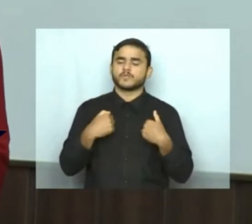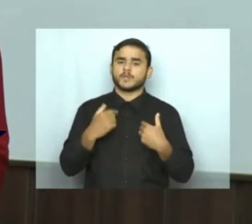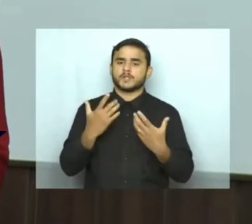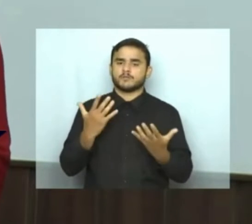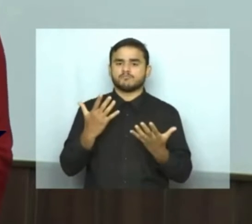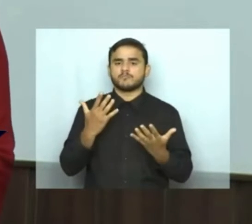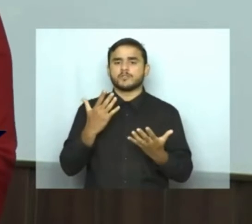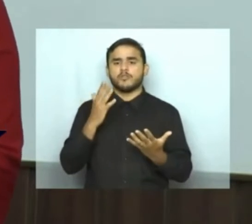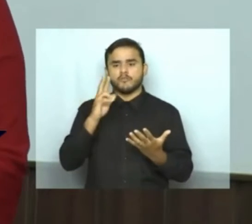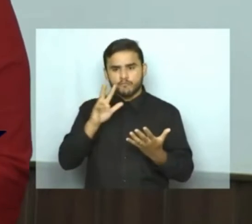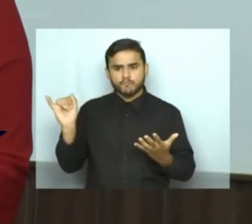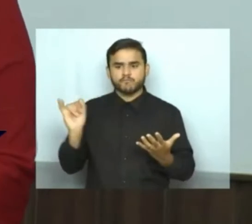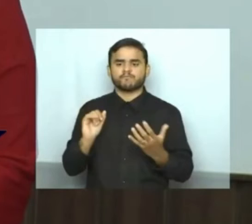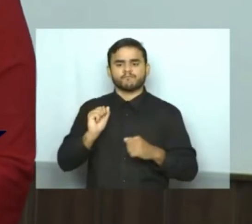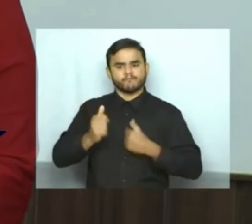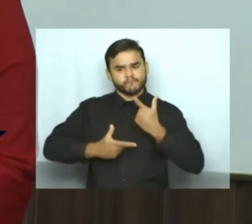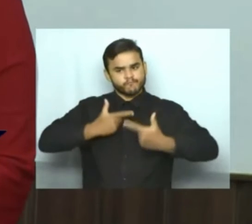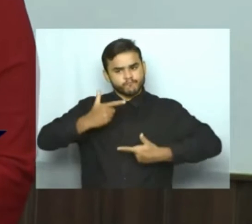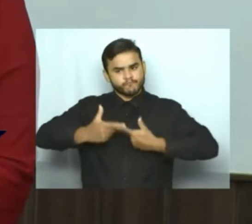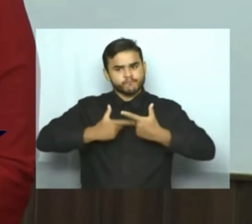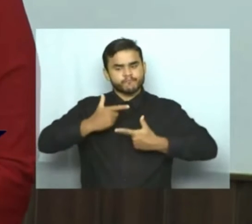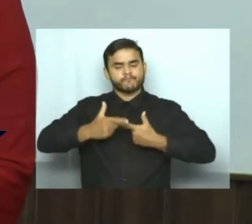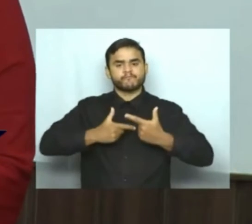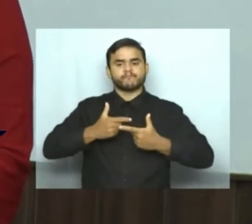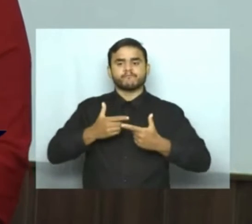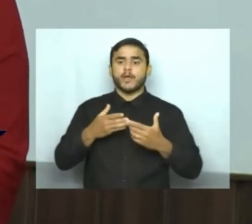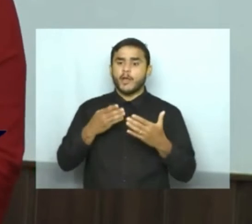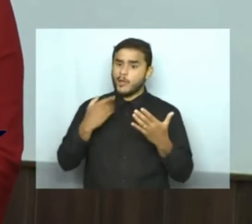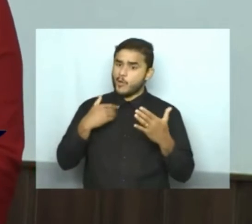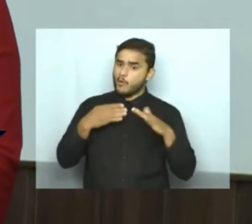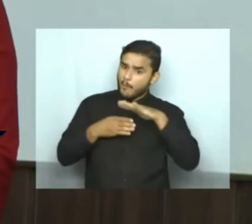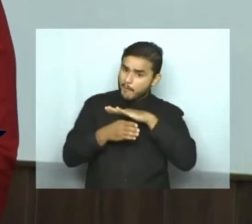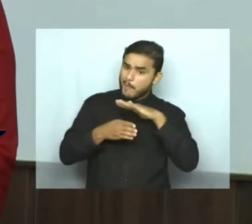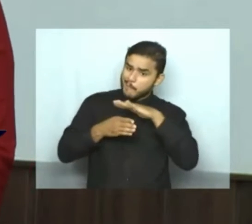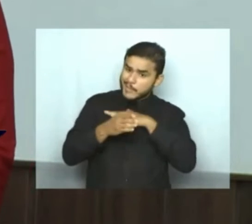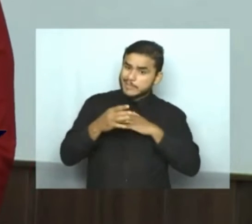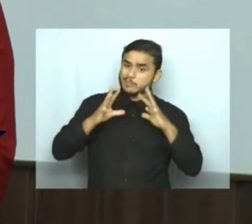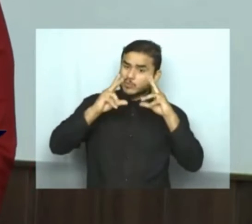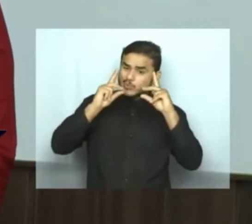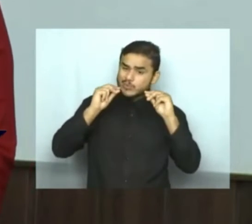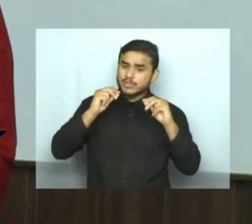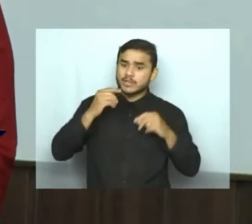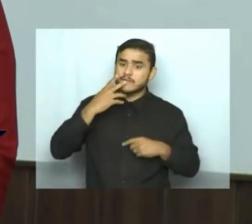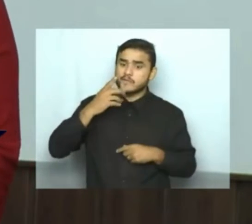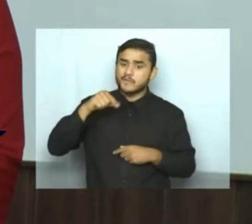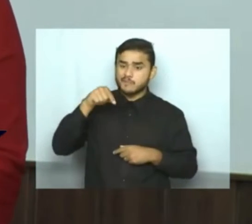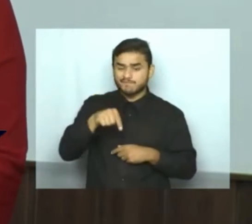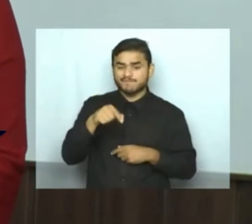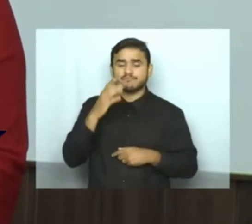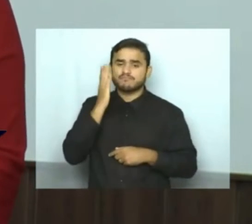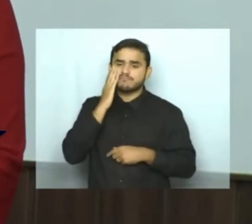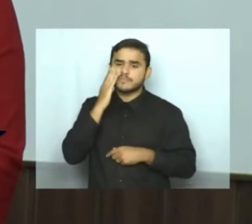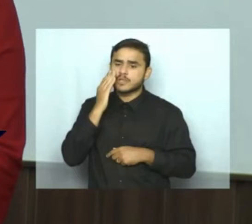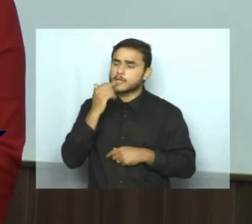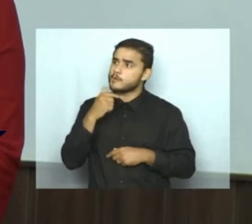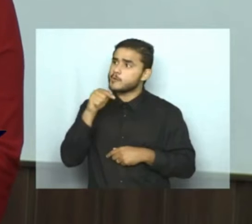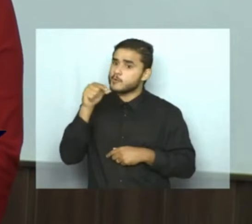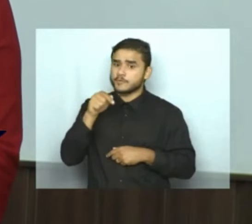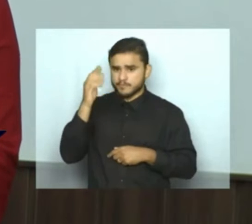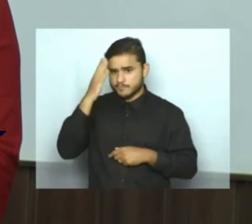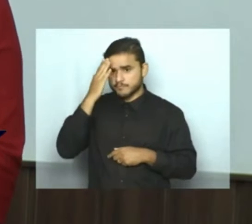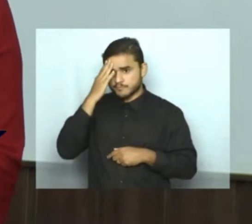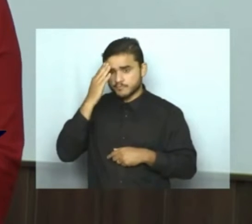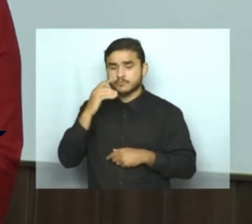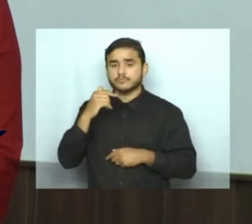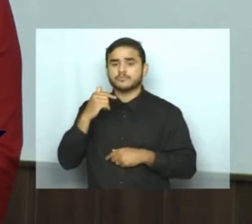Assembleia Legislativa, assim como tem sido o nosso mandato aqui na Câmara Municipal de Fortaleza. Nós estamos, presidente,